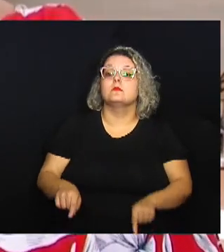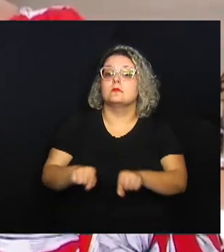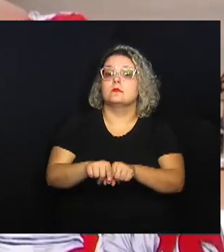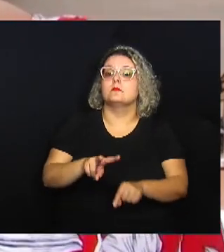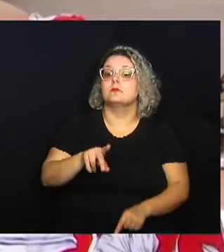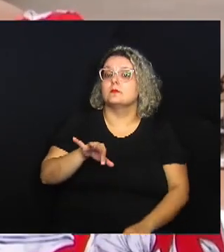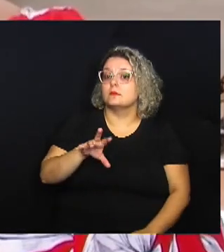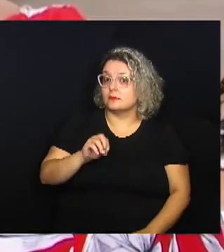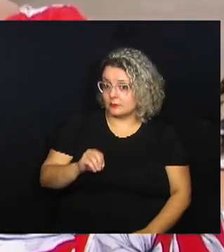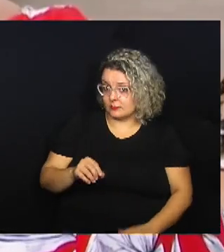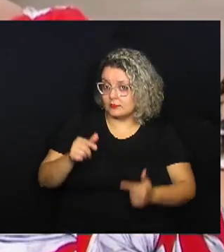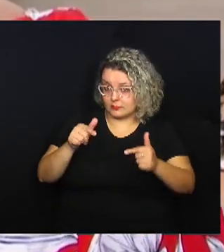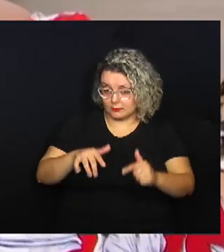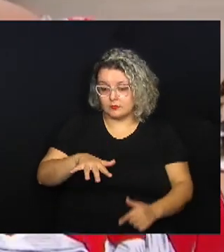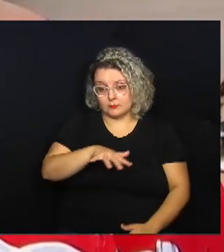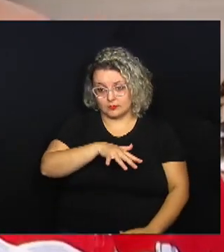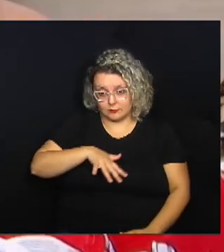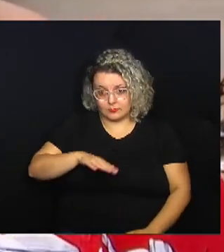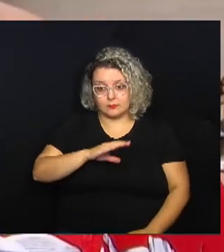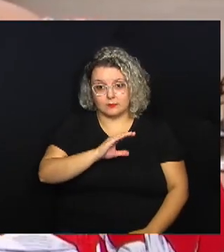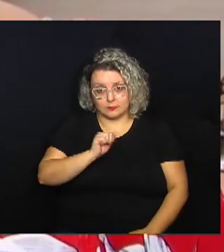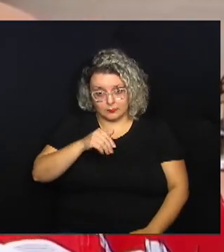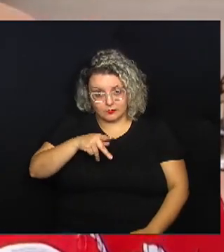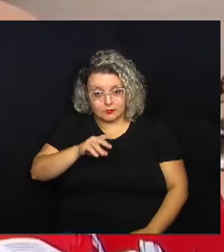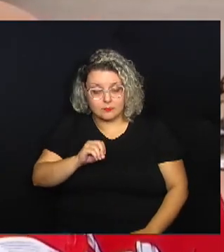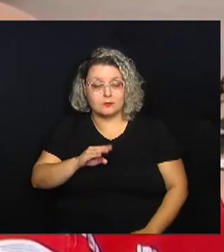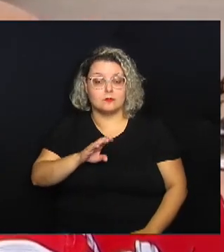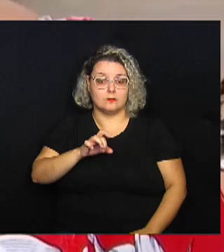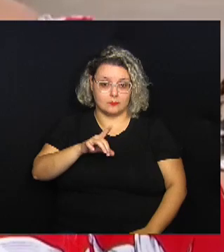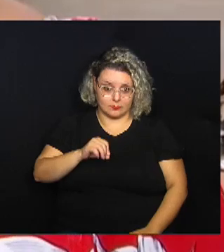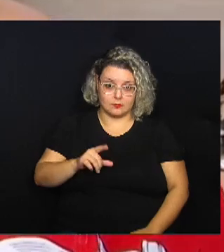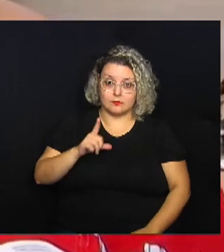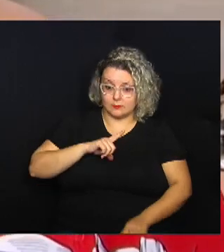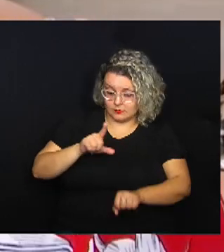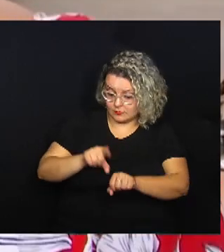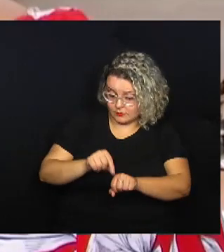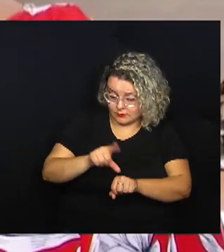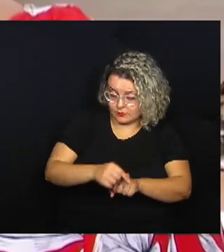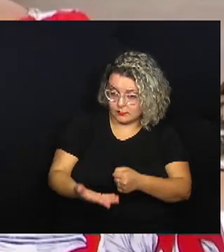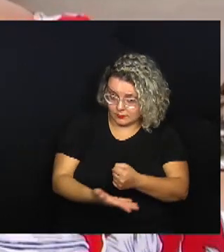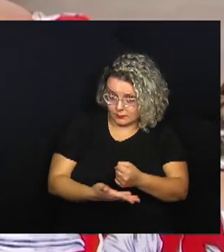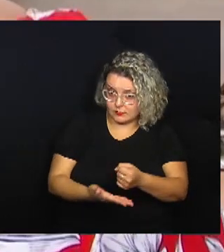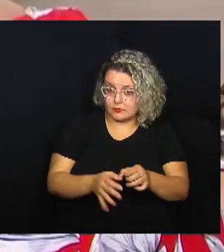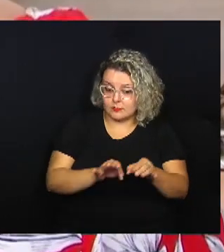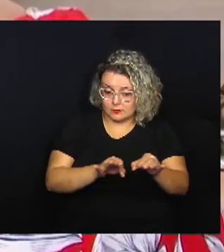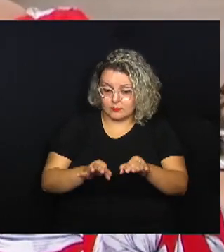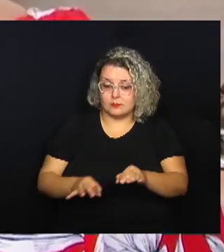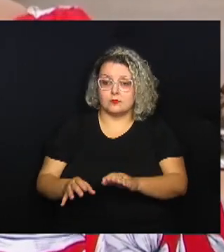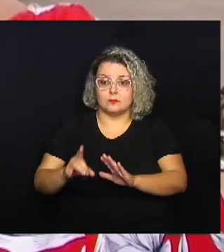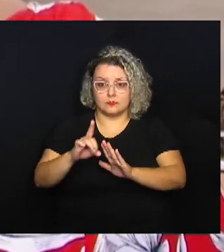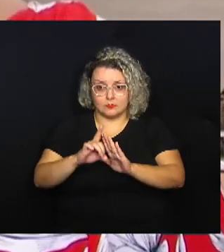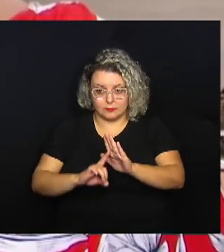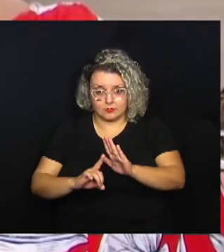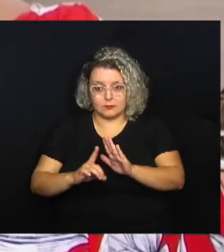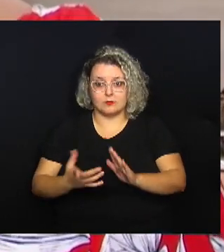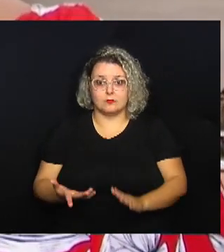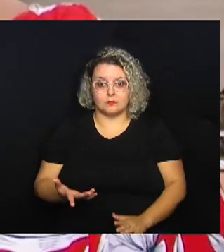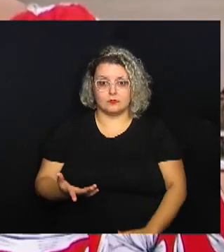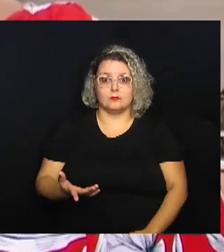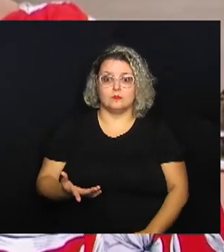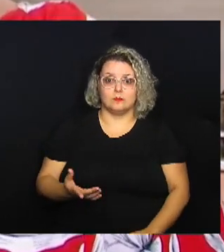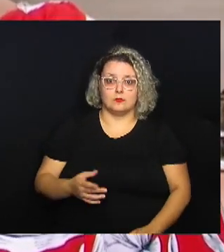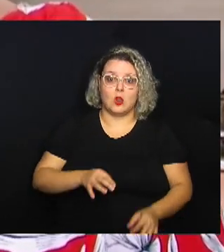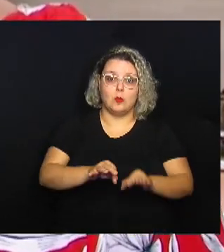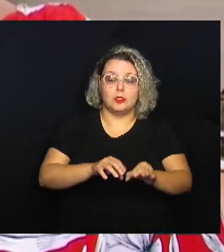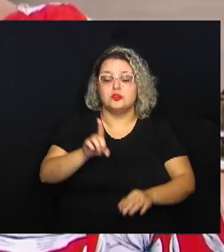local ali da Região do Campo Belo né E se tá fundamentado dentro do plano diretor da cidade essa obra eu peço